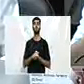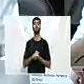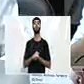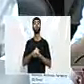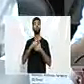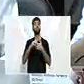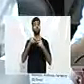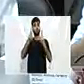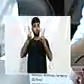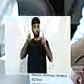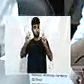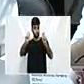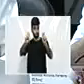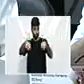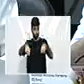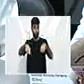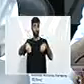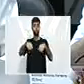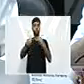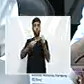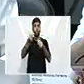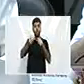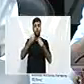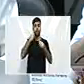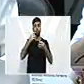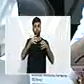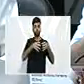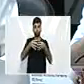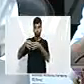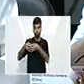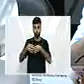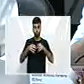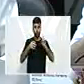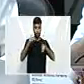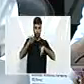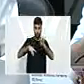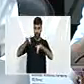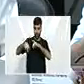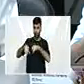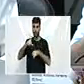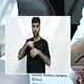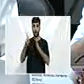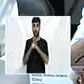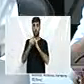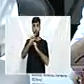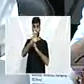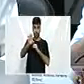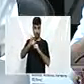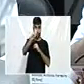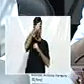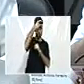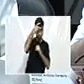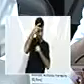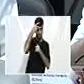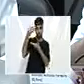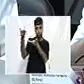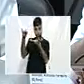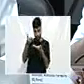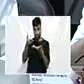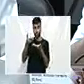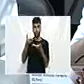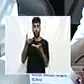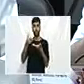evento capacitação para coleta para o programa de coleta seletiva o saia Prefeitura de Viçosa convida para